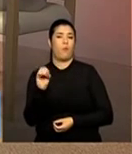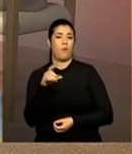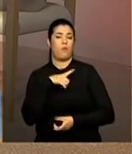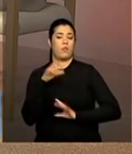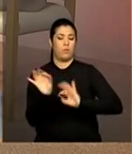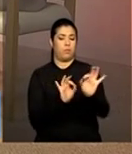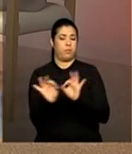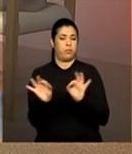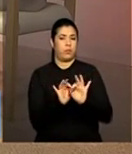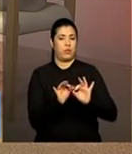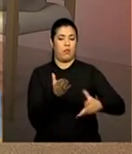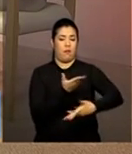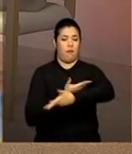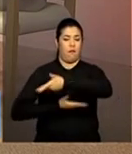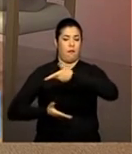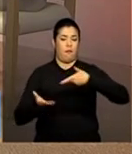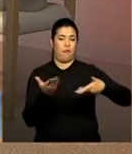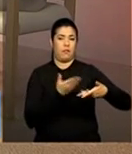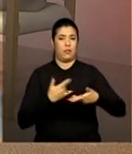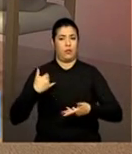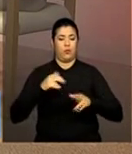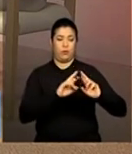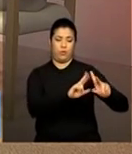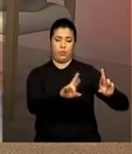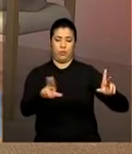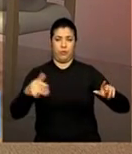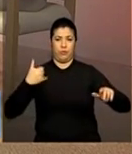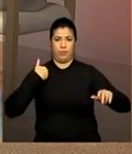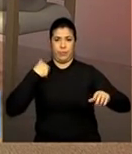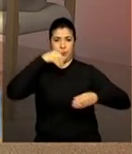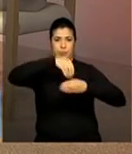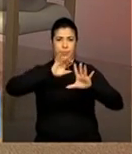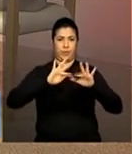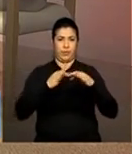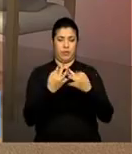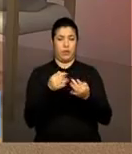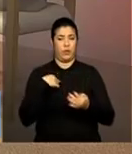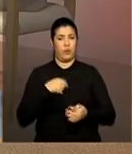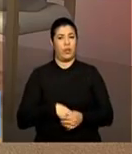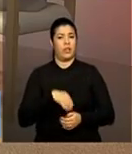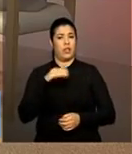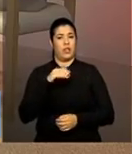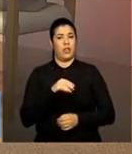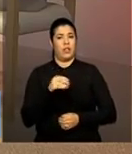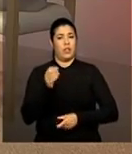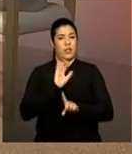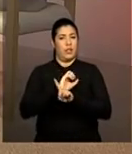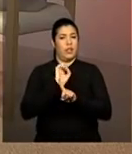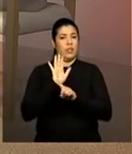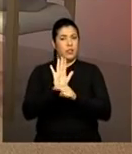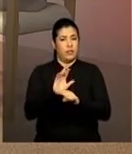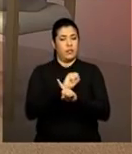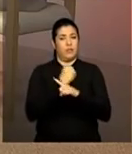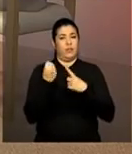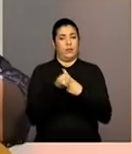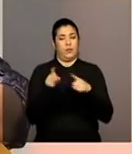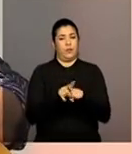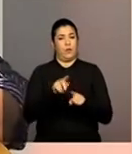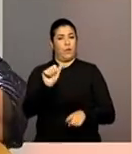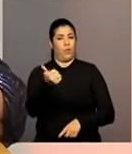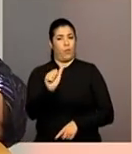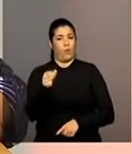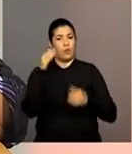relações etárias então o serviço de convivência fortalecimento de vínculo com o seu reordenamento e a sua